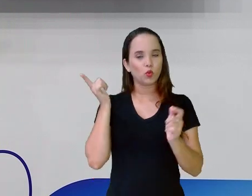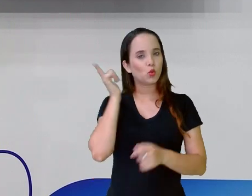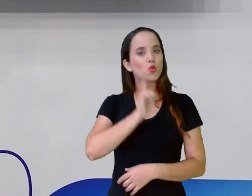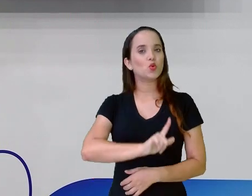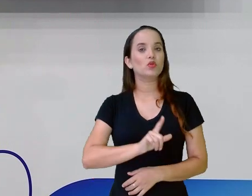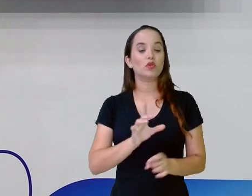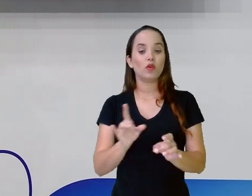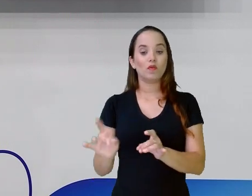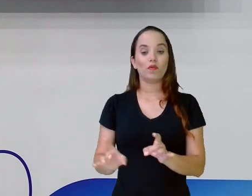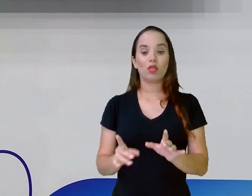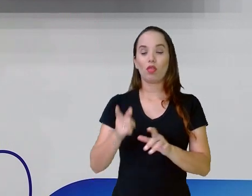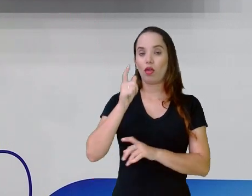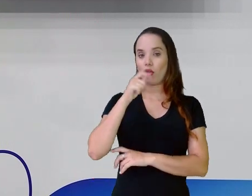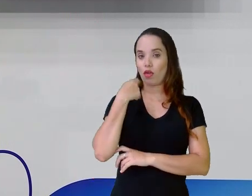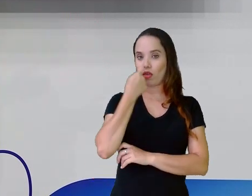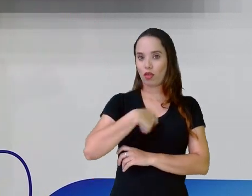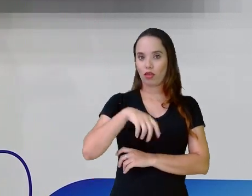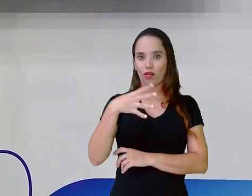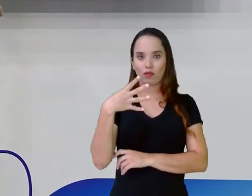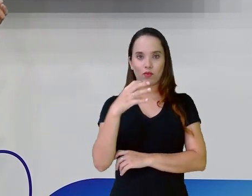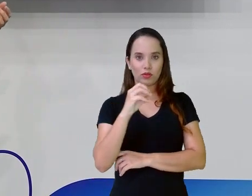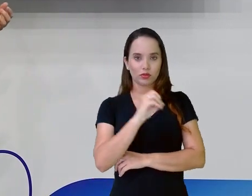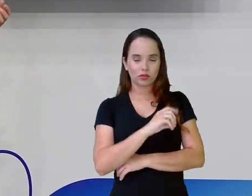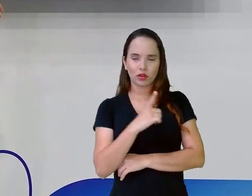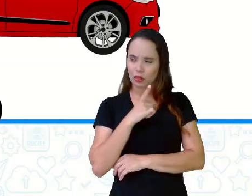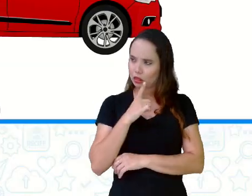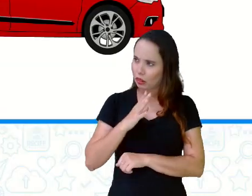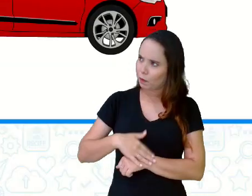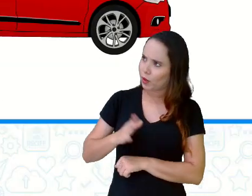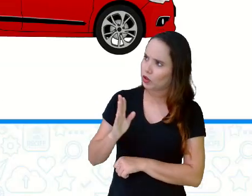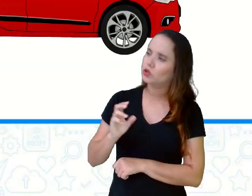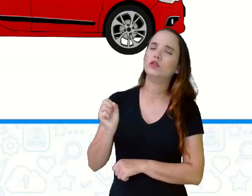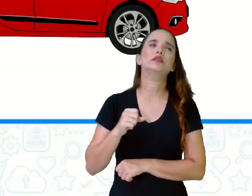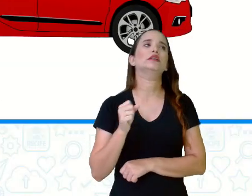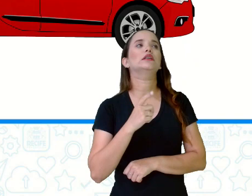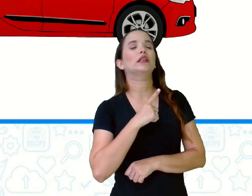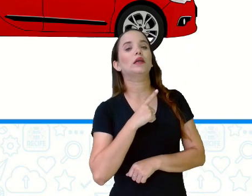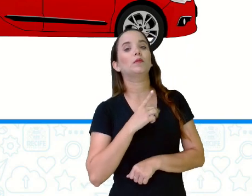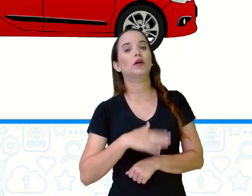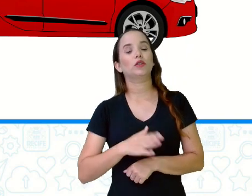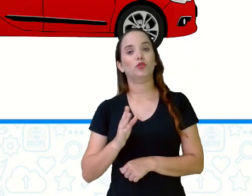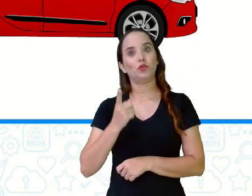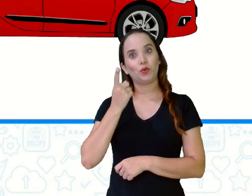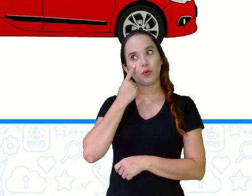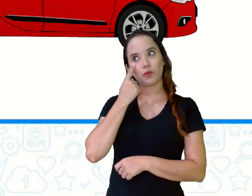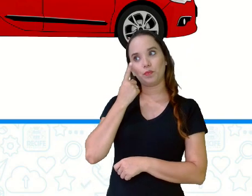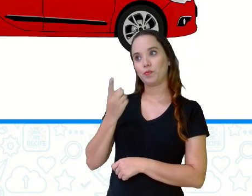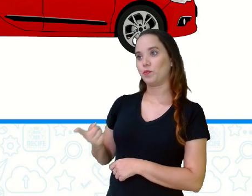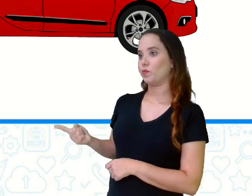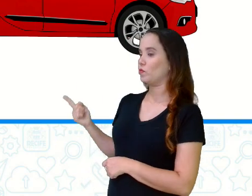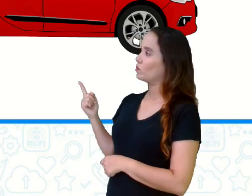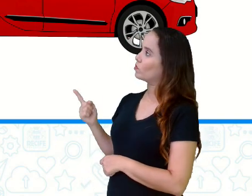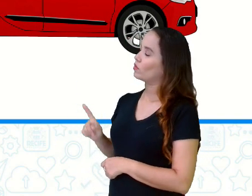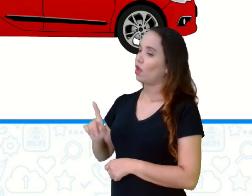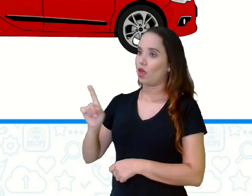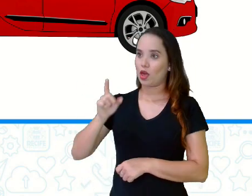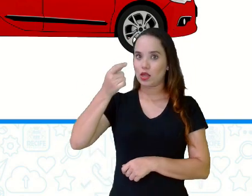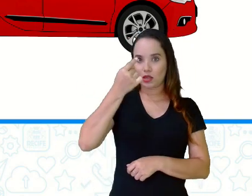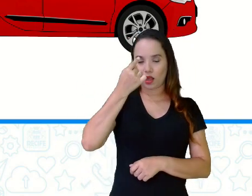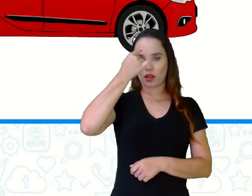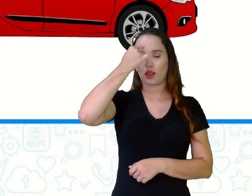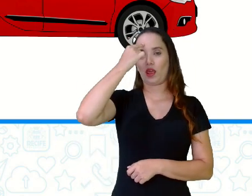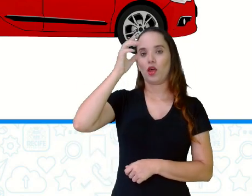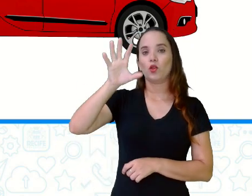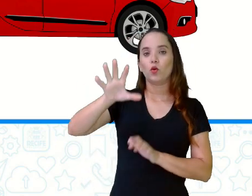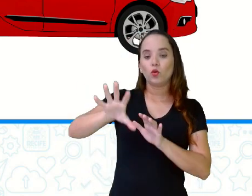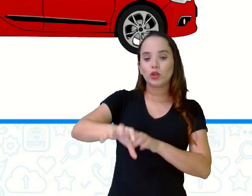vender 400 picolés. Tem mais, professora? Tem mais. Inclusive, essa é a ideia do tirar.